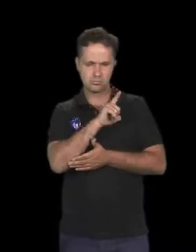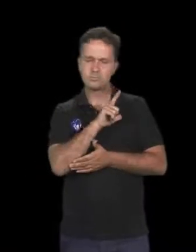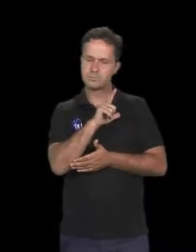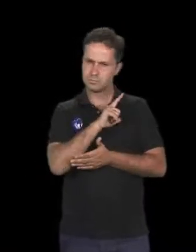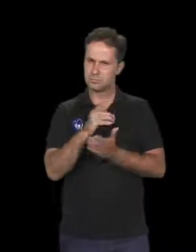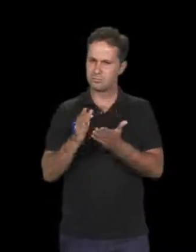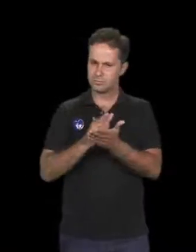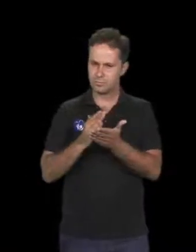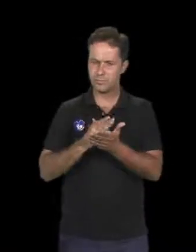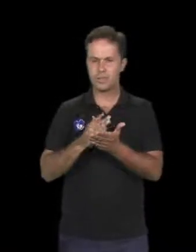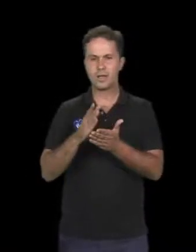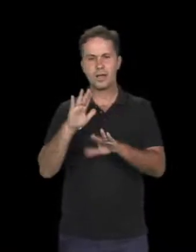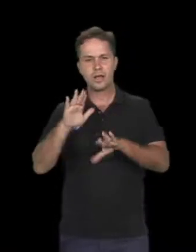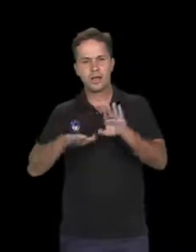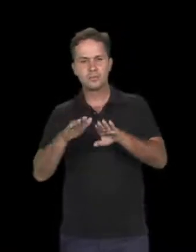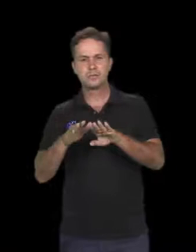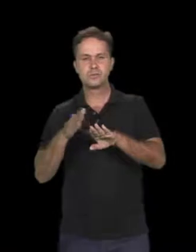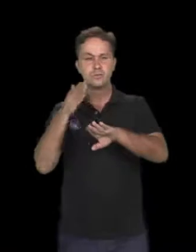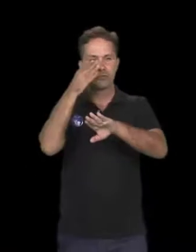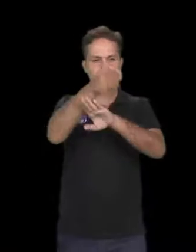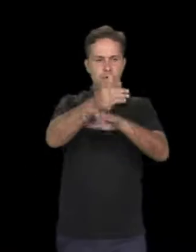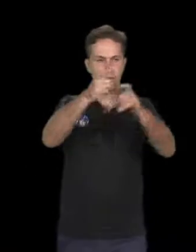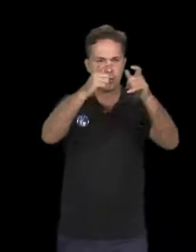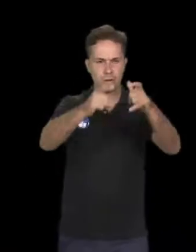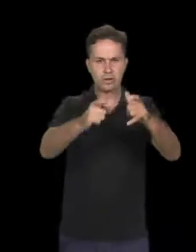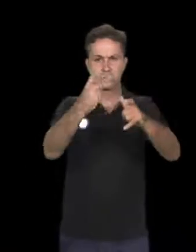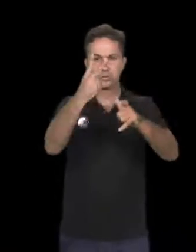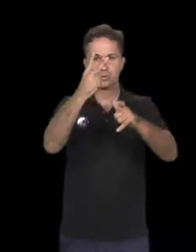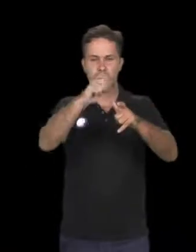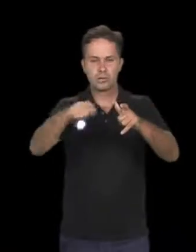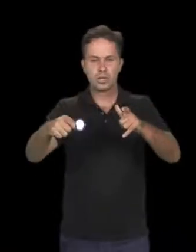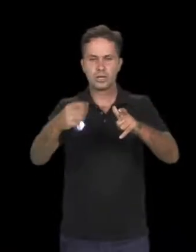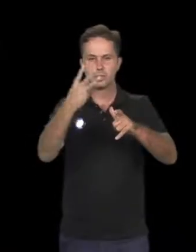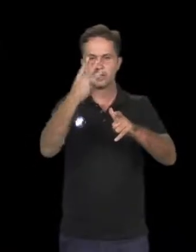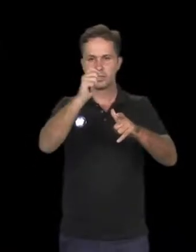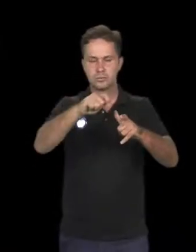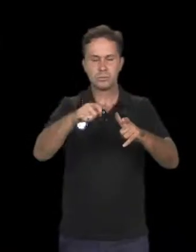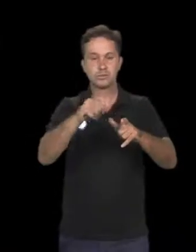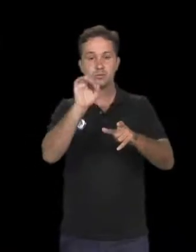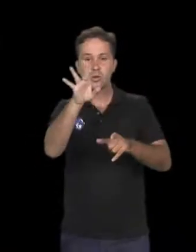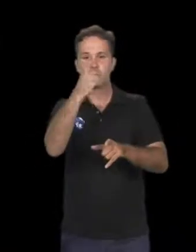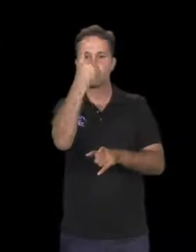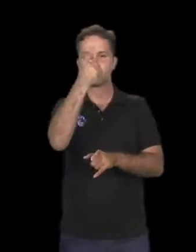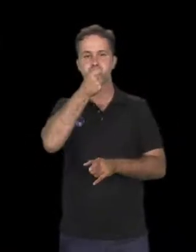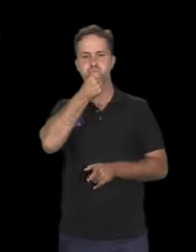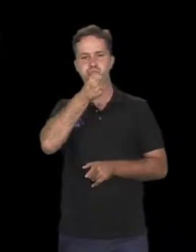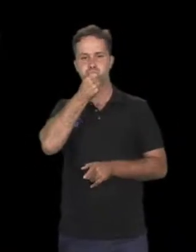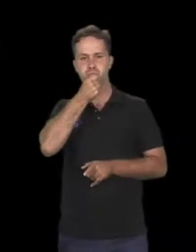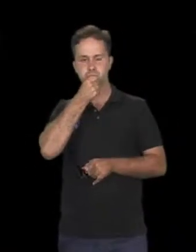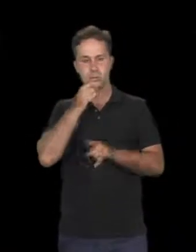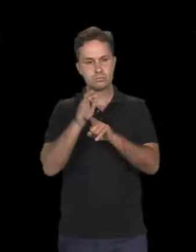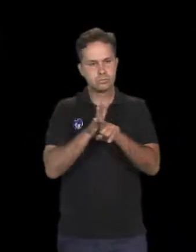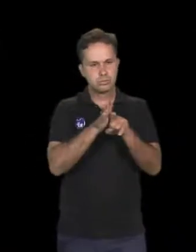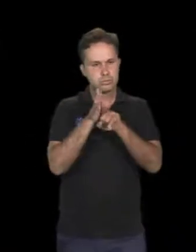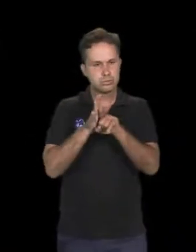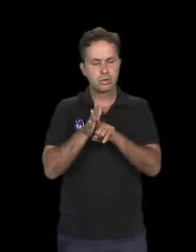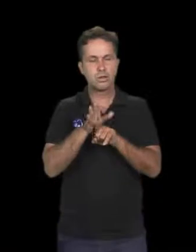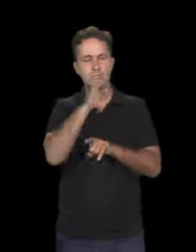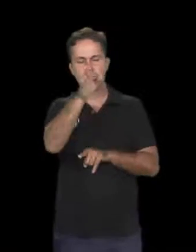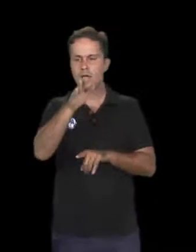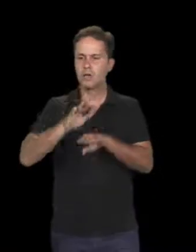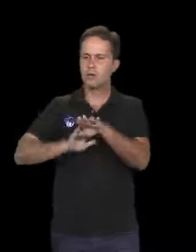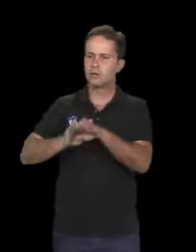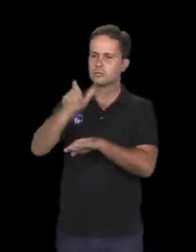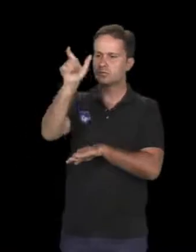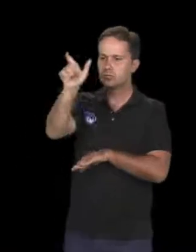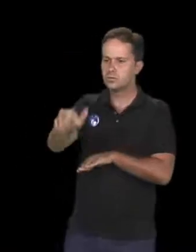numa mesma reportagem. Então, você tem a oportunidade de ler bastante, conversar com pessoas. Eu, a cada matéria grande que eu faço, eu converso com 10,